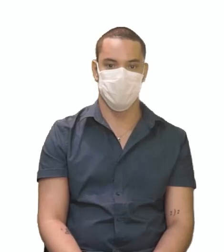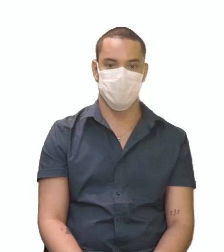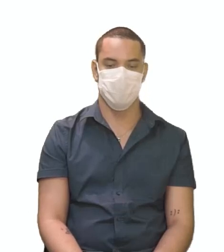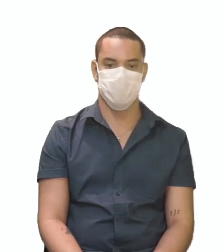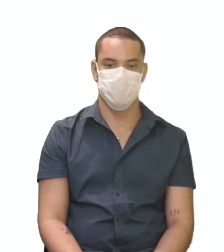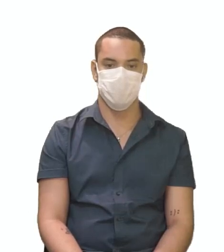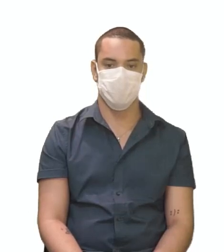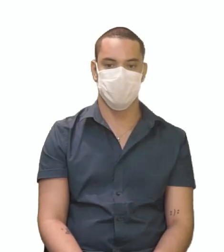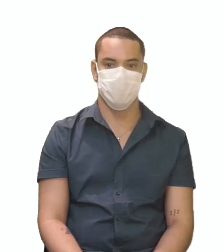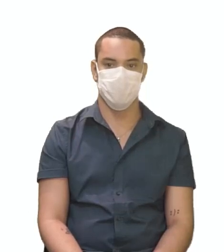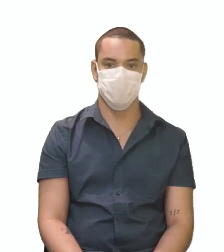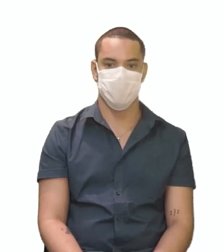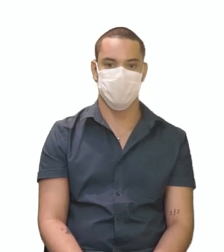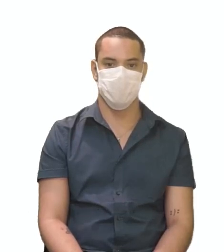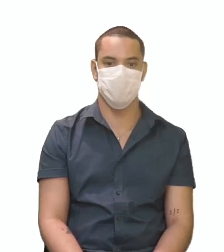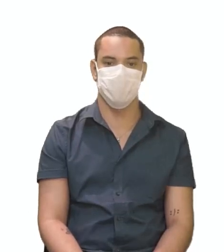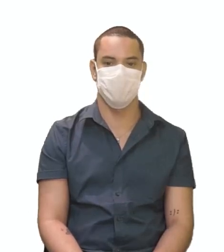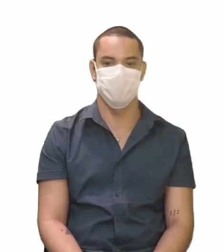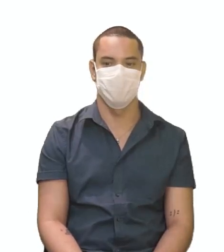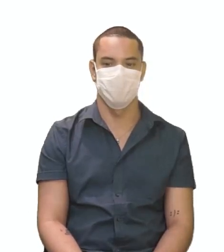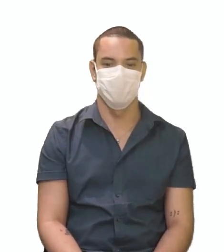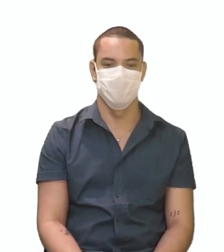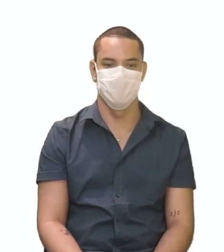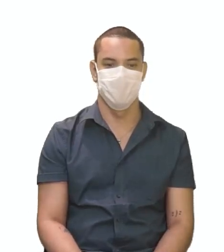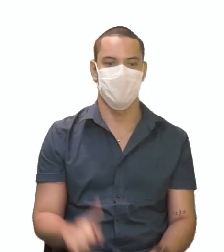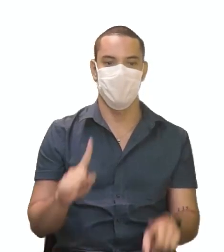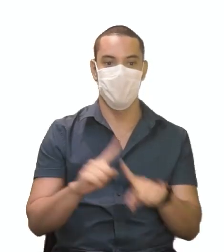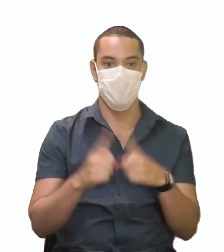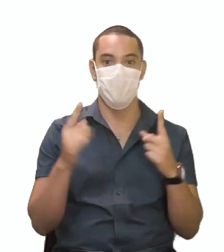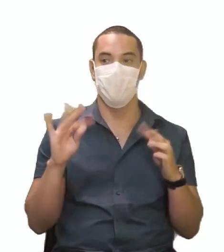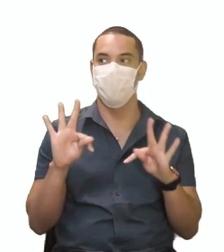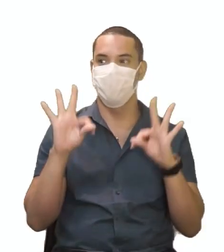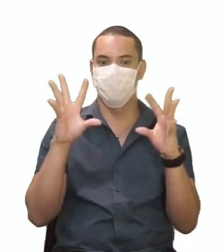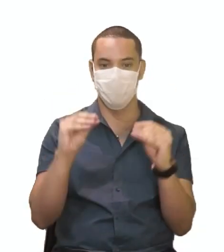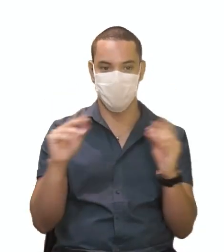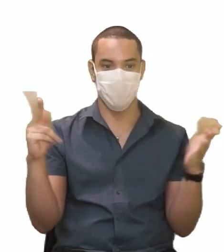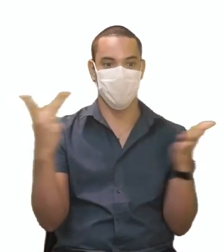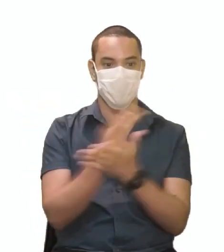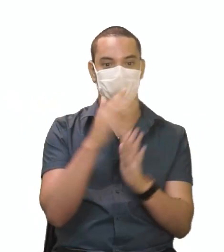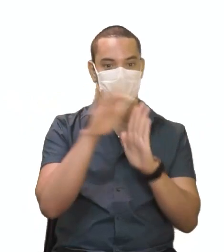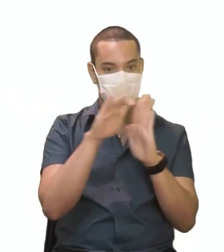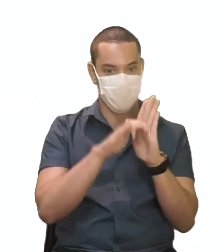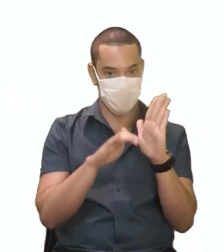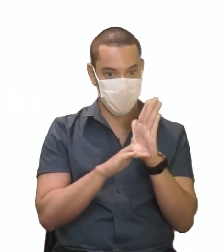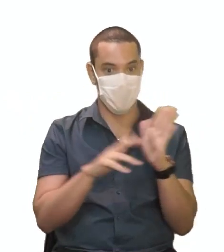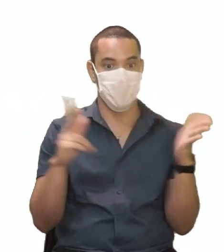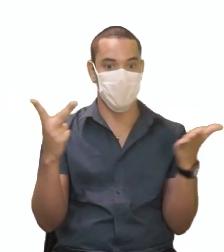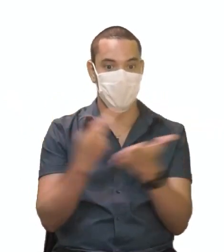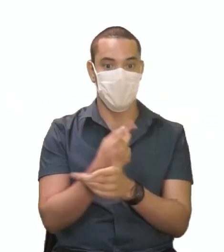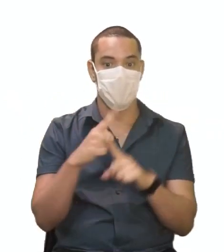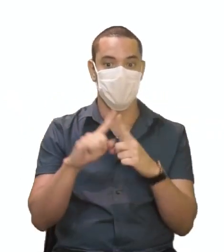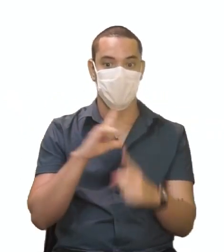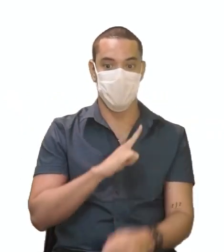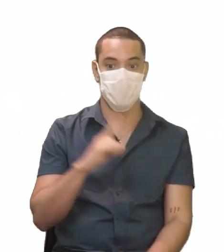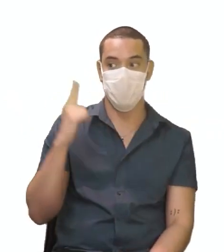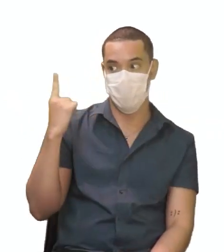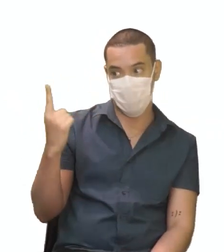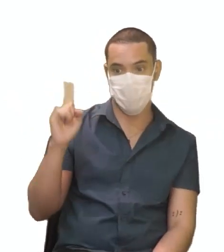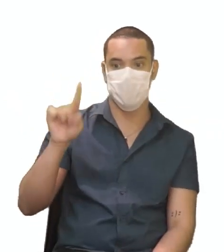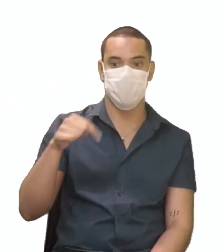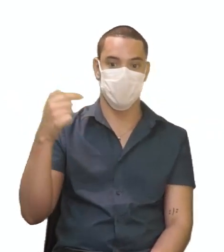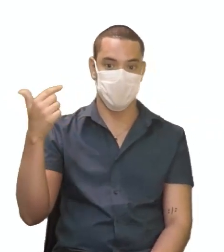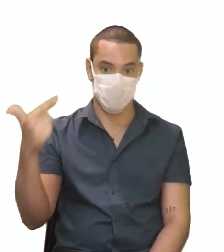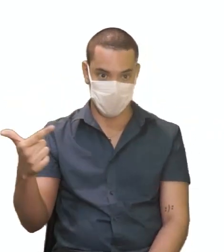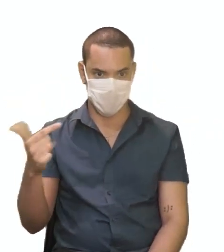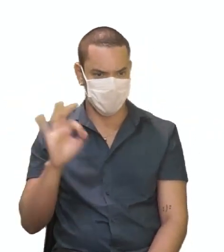visualizarem. Tá, não tem. Mas aqui tá, essas mesmas fases vão estar acontecendo aqui, ó. Tá? Só que eu vou ter 1 e depois a 2.